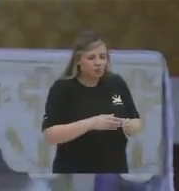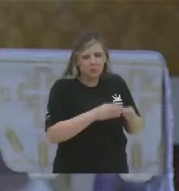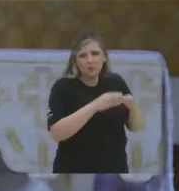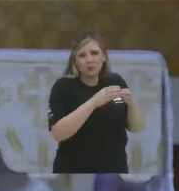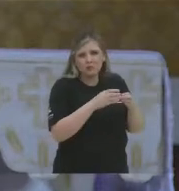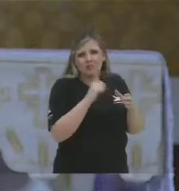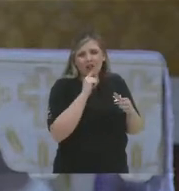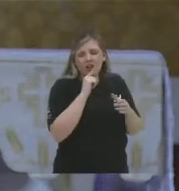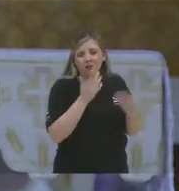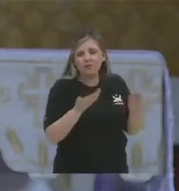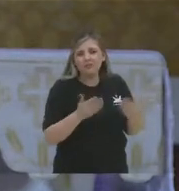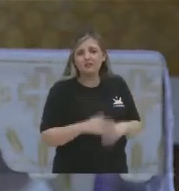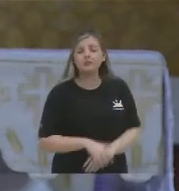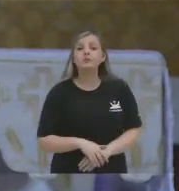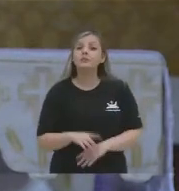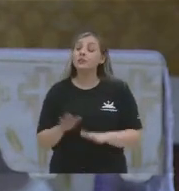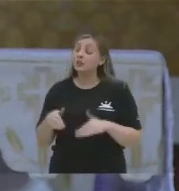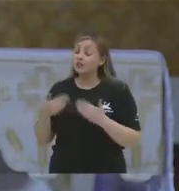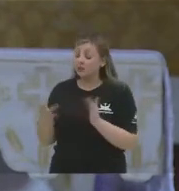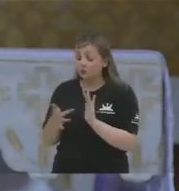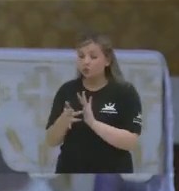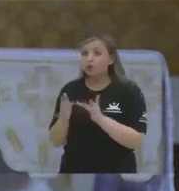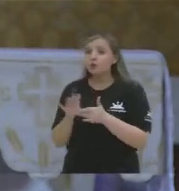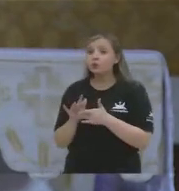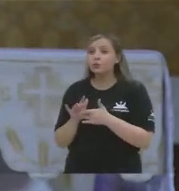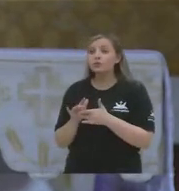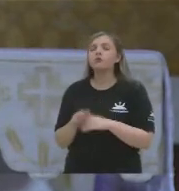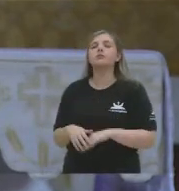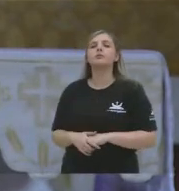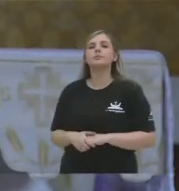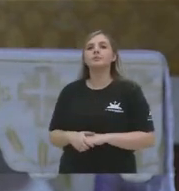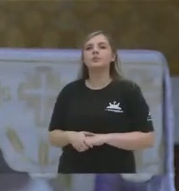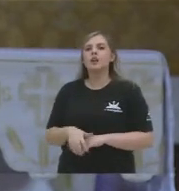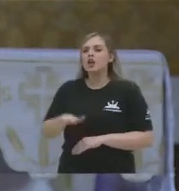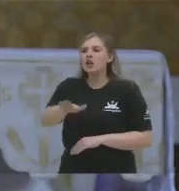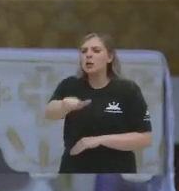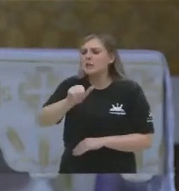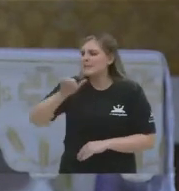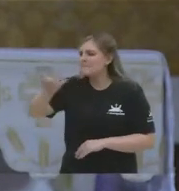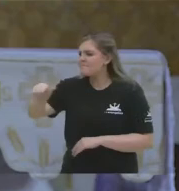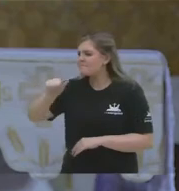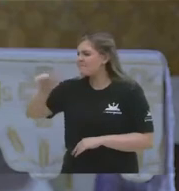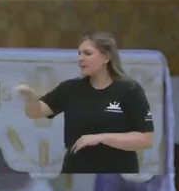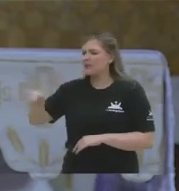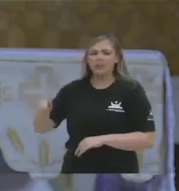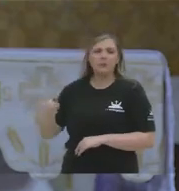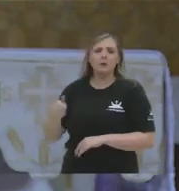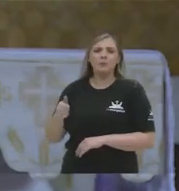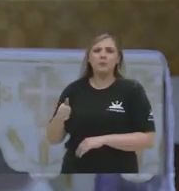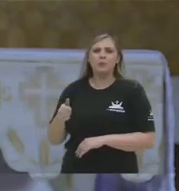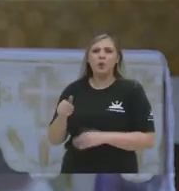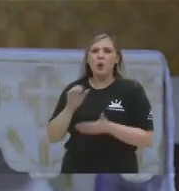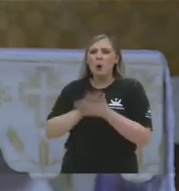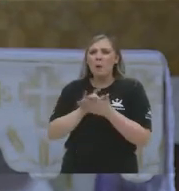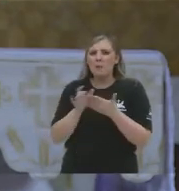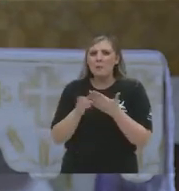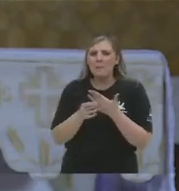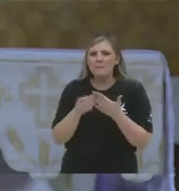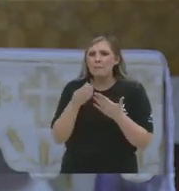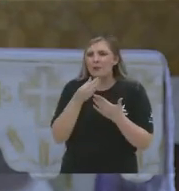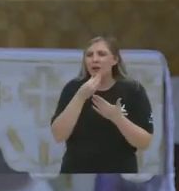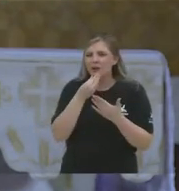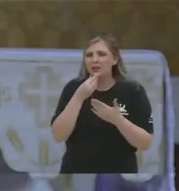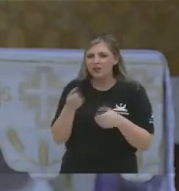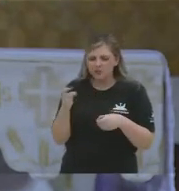E ele diz: vai chamar o teu marido e volta cá. A mulher respondeu: não tenho